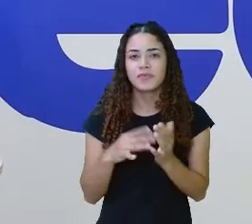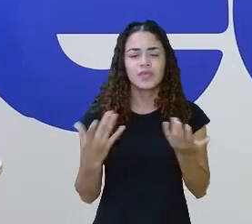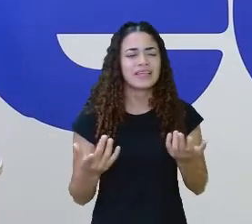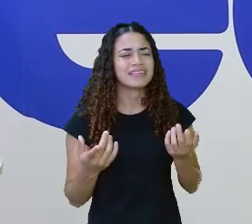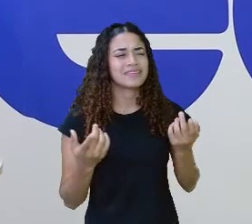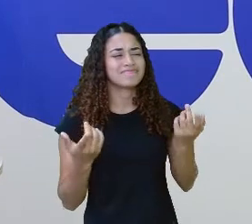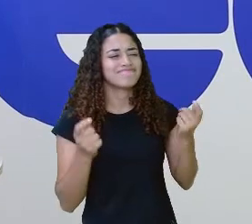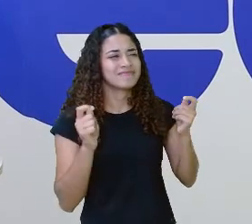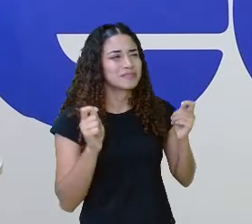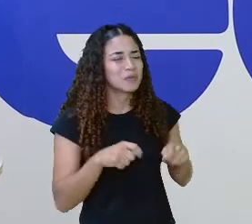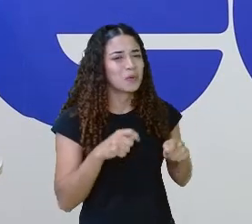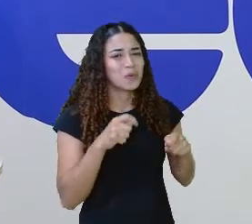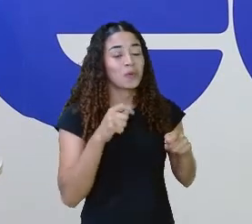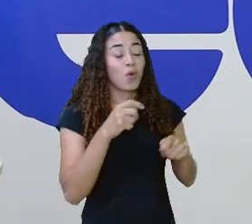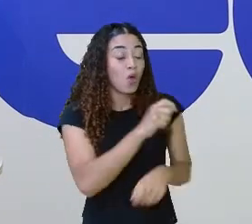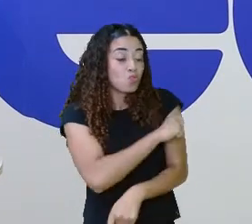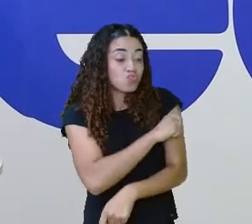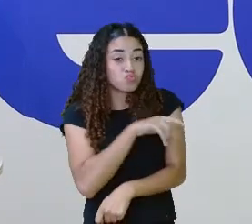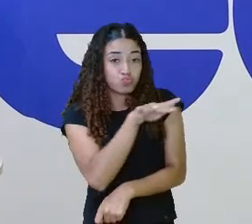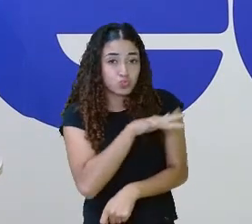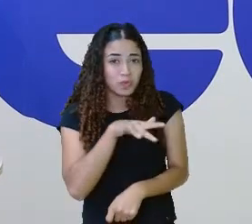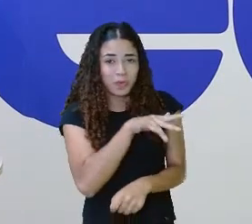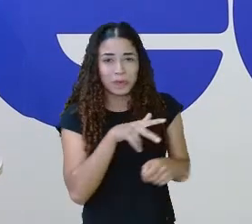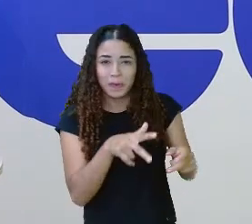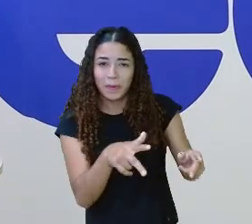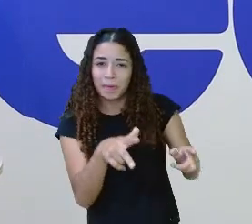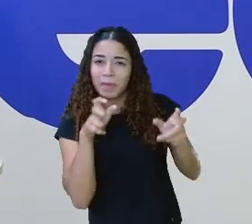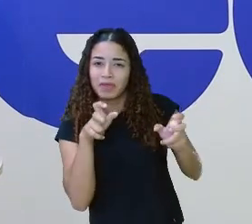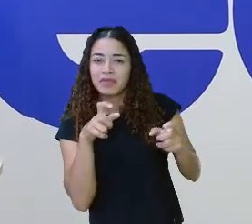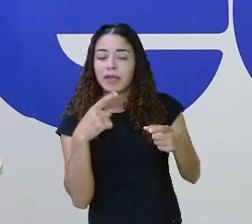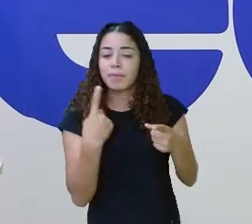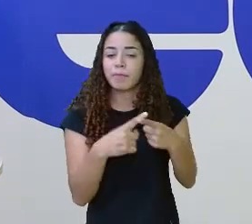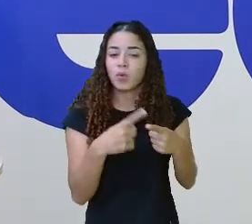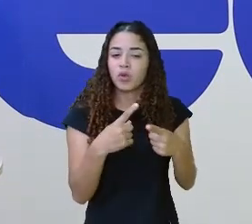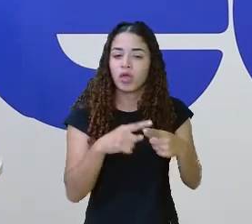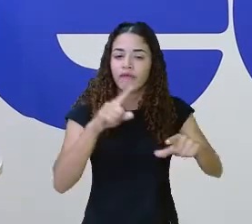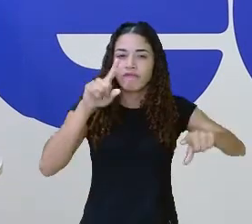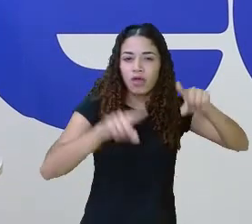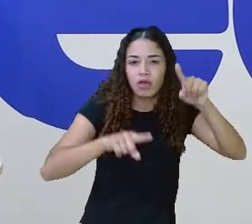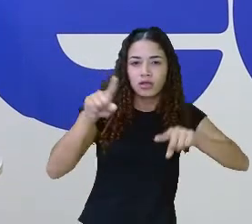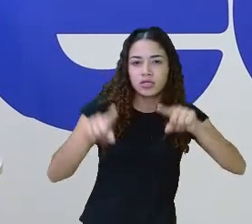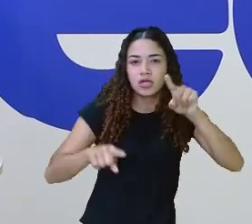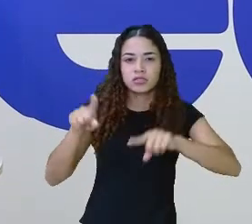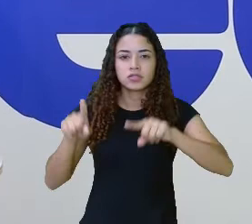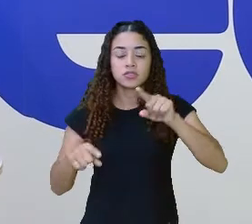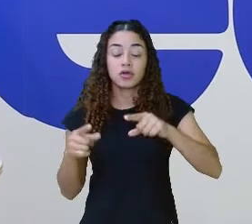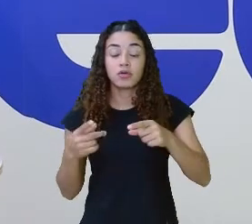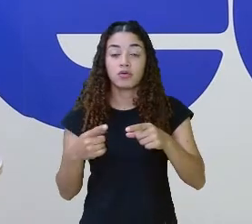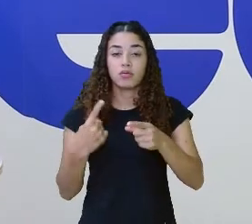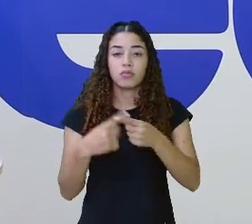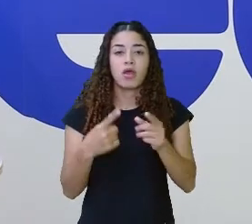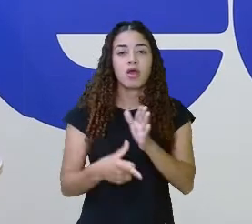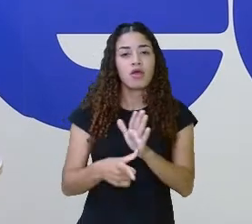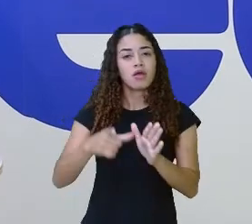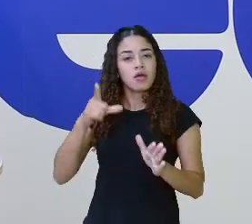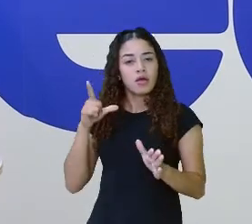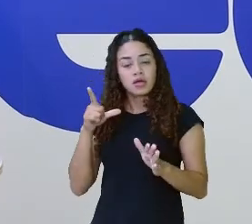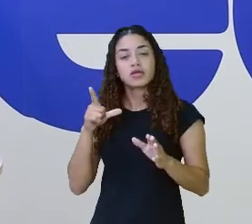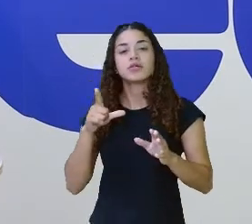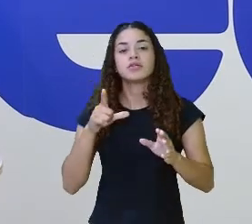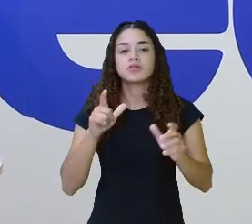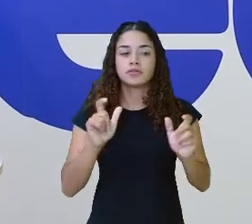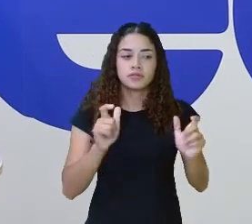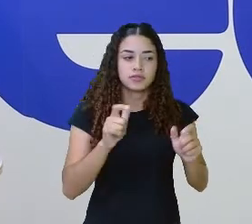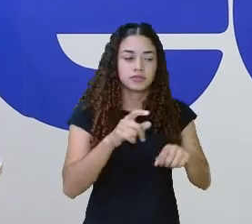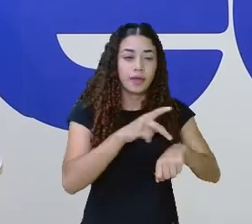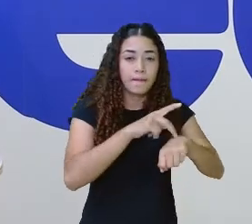alunos, estão percebendo, né, o porquê dessa variação, que antes a população de mariposas claras era bem